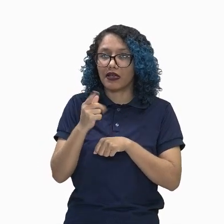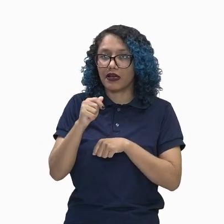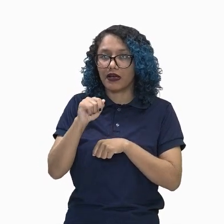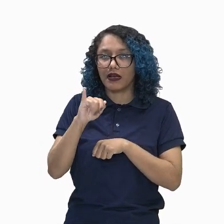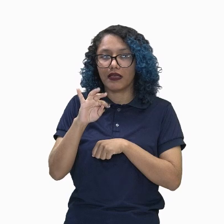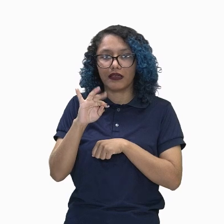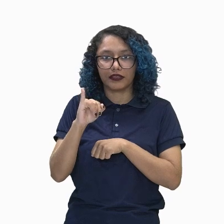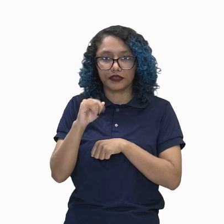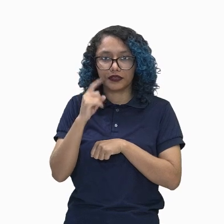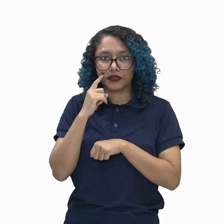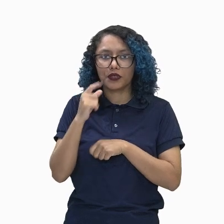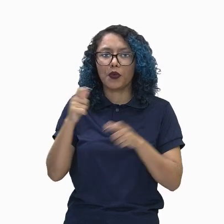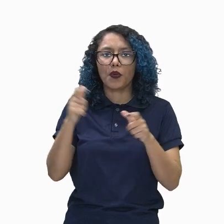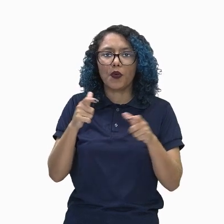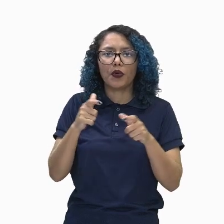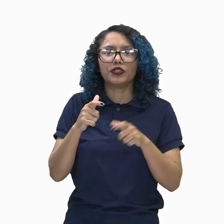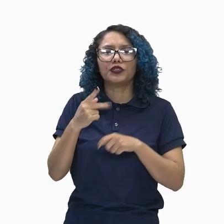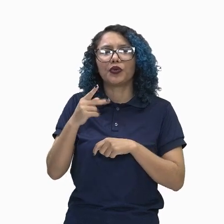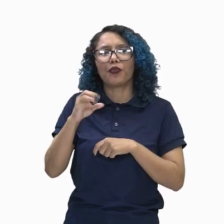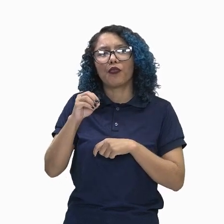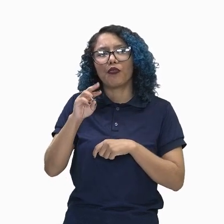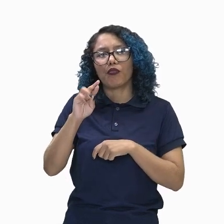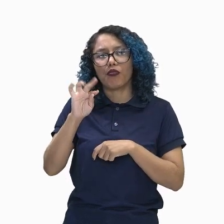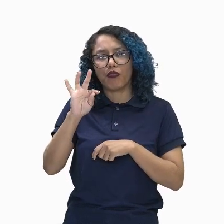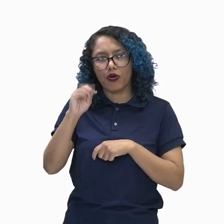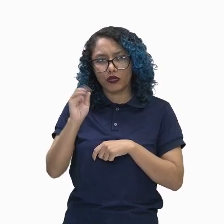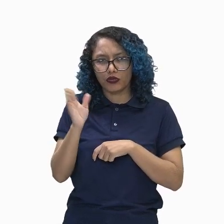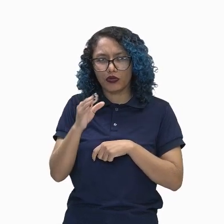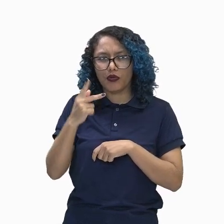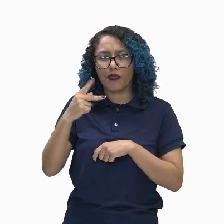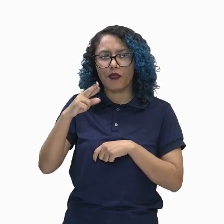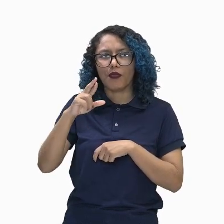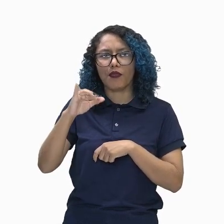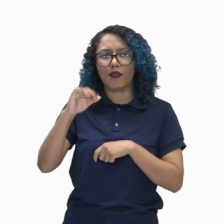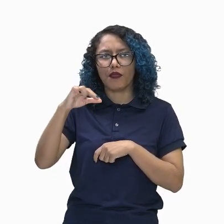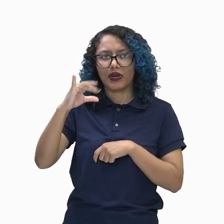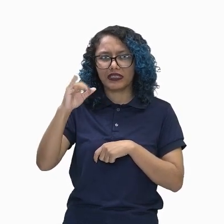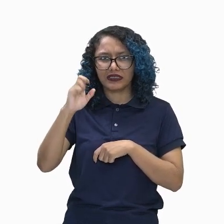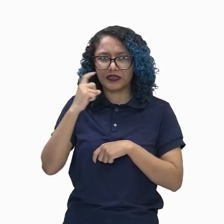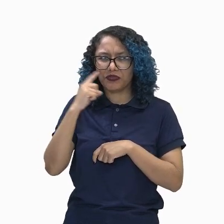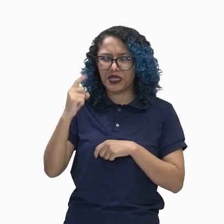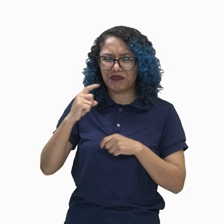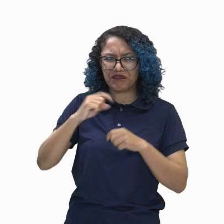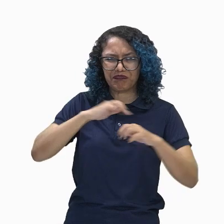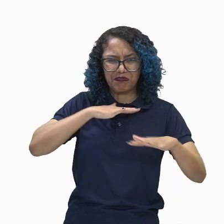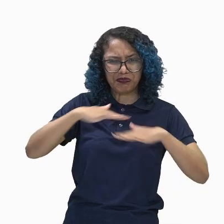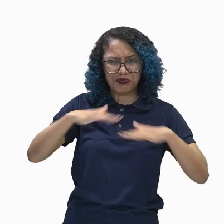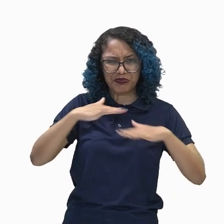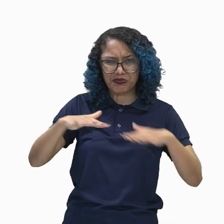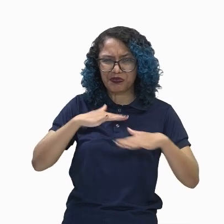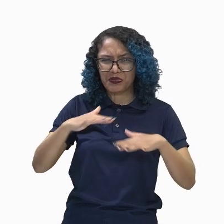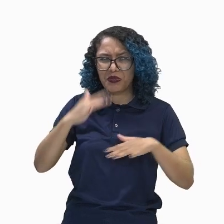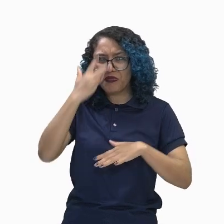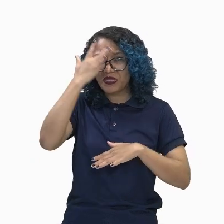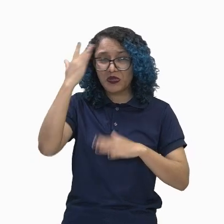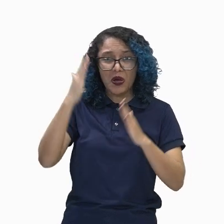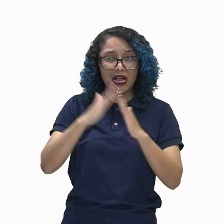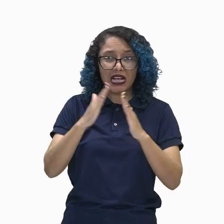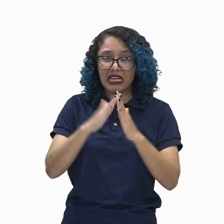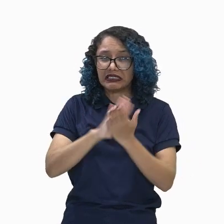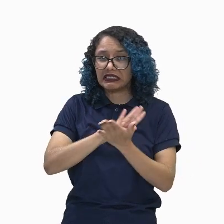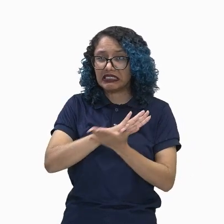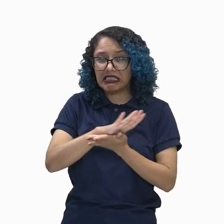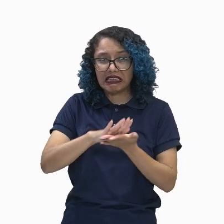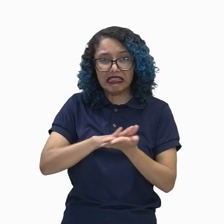em Porto Príncipe, depois de um terremoto, as pessoas não tinham para onde ir, realmente estava tudo destruído,